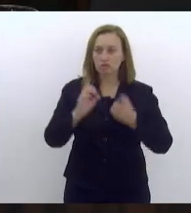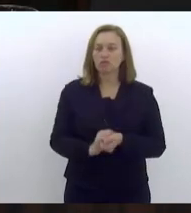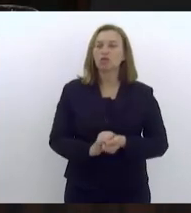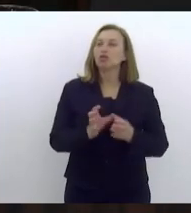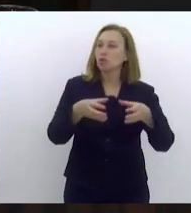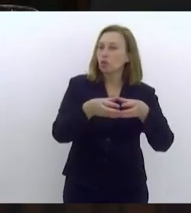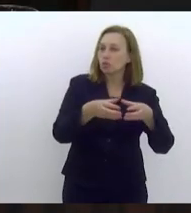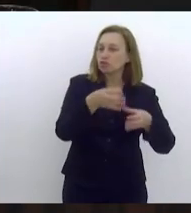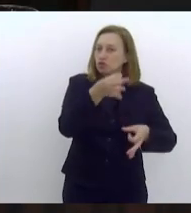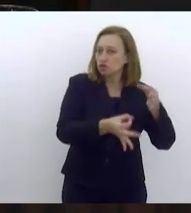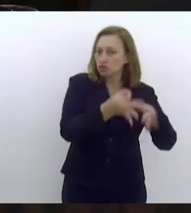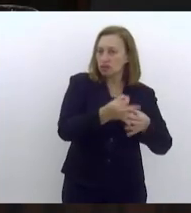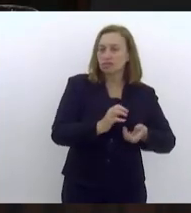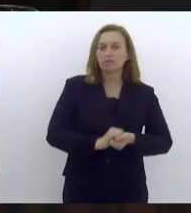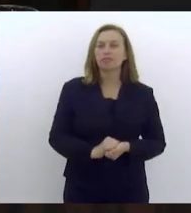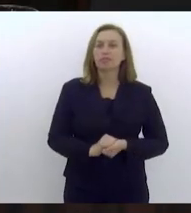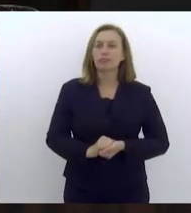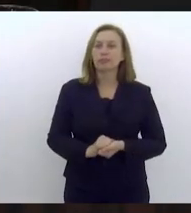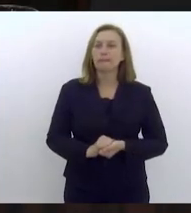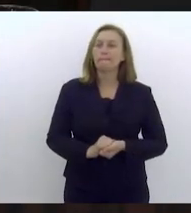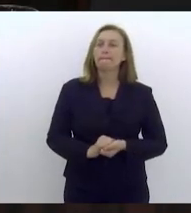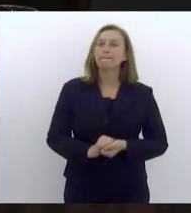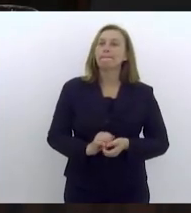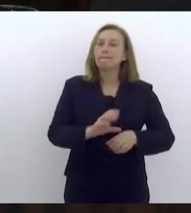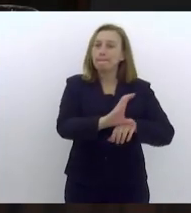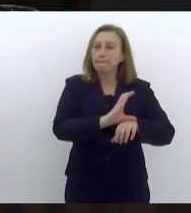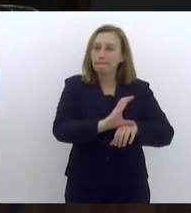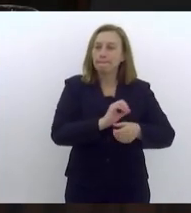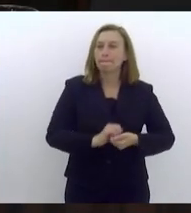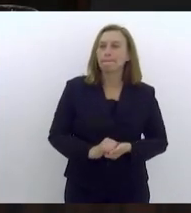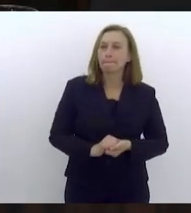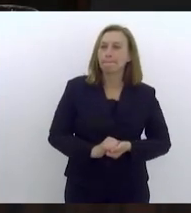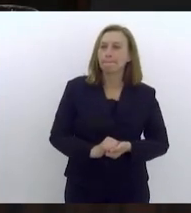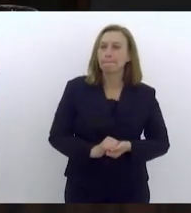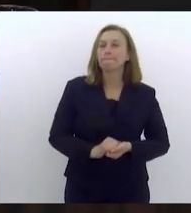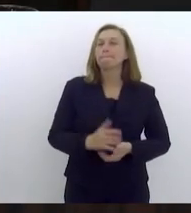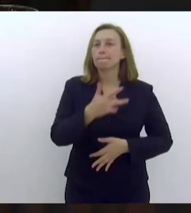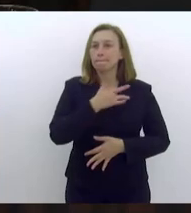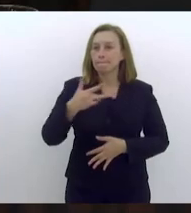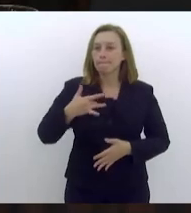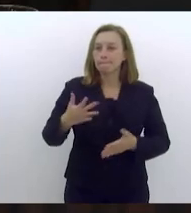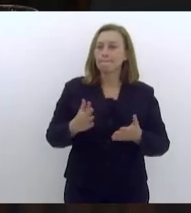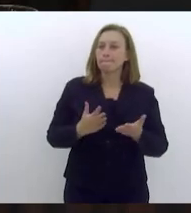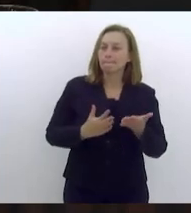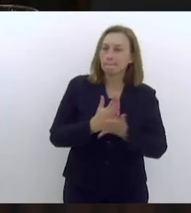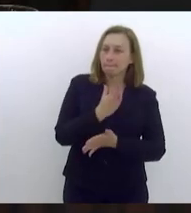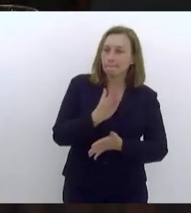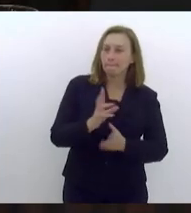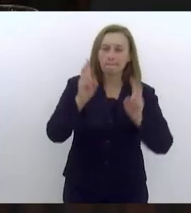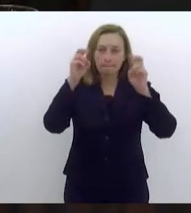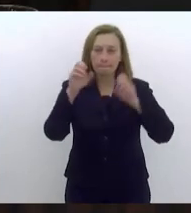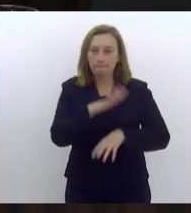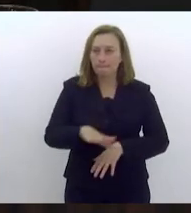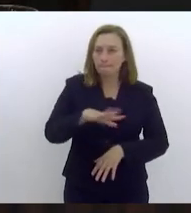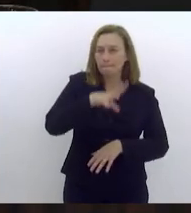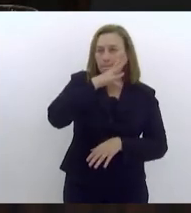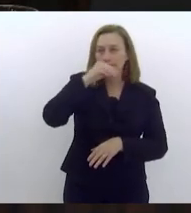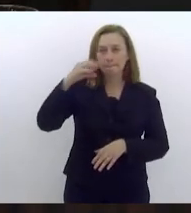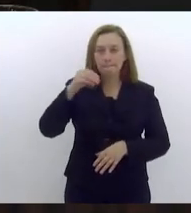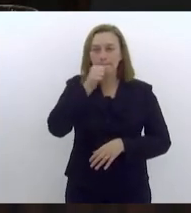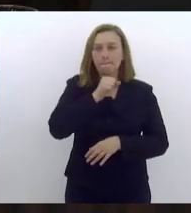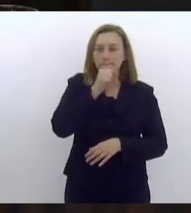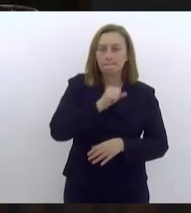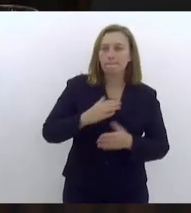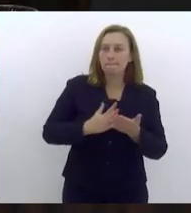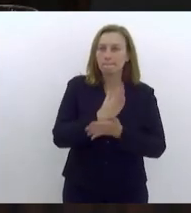das comissões de Constituição e Justiça, pela constitucionalidade, de saúde favorável, assuntos da criança, adolescente e idoso